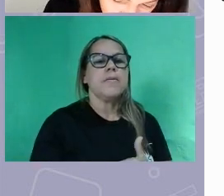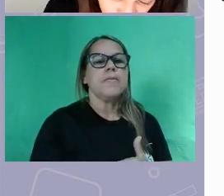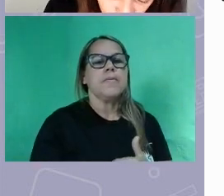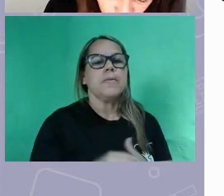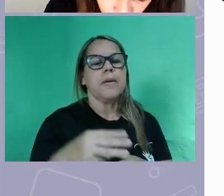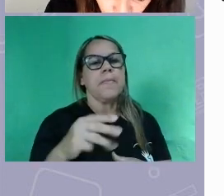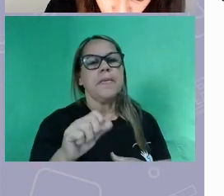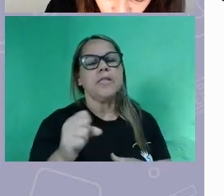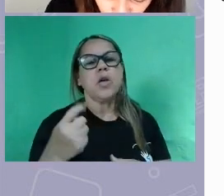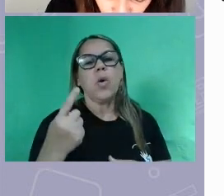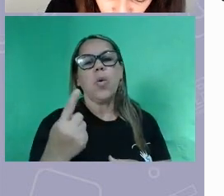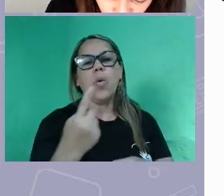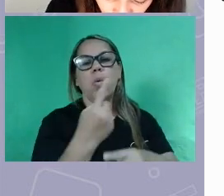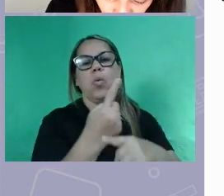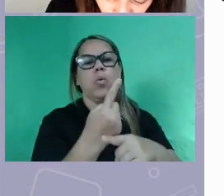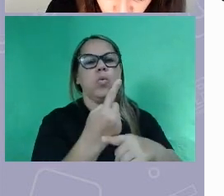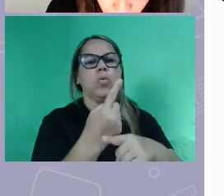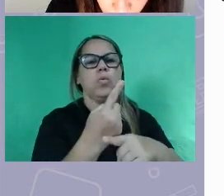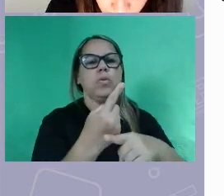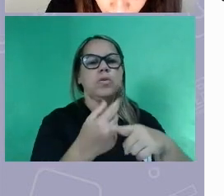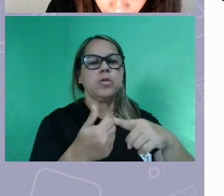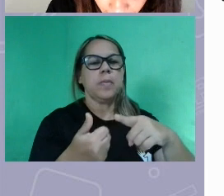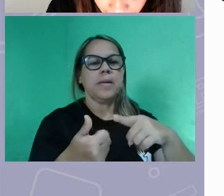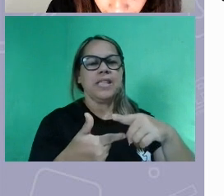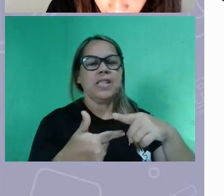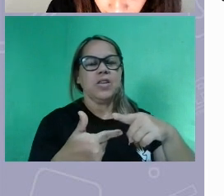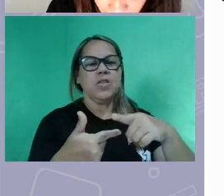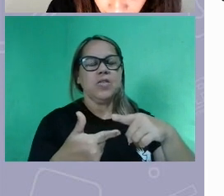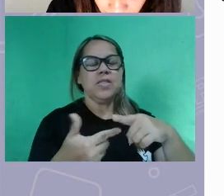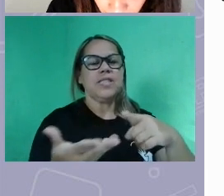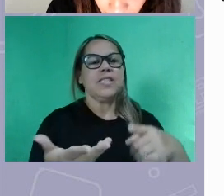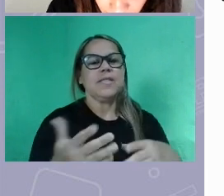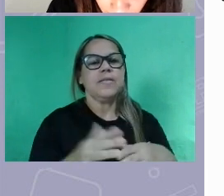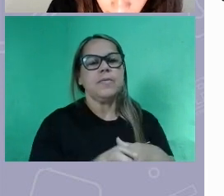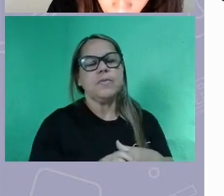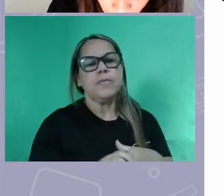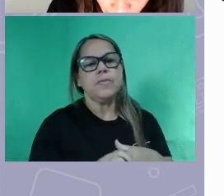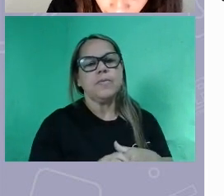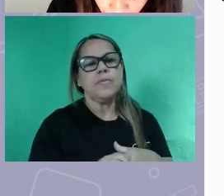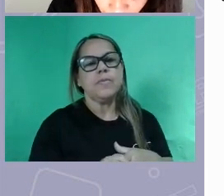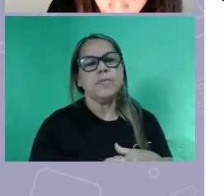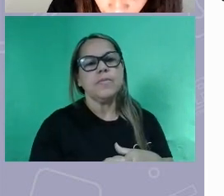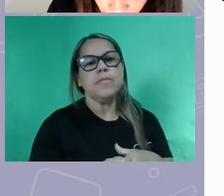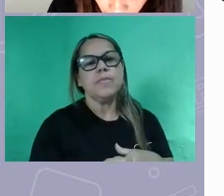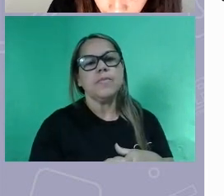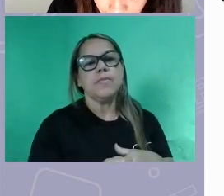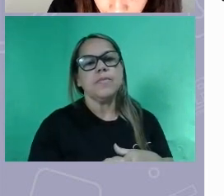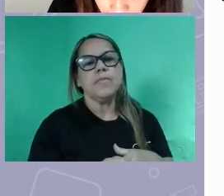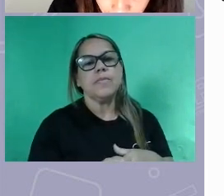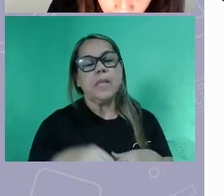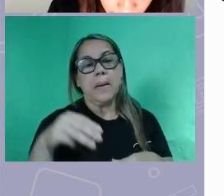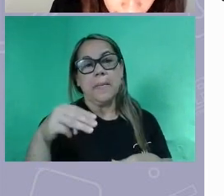é 1 sobre 12 da massa do carbono